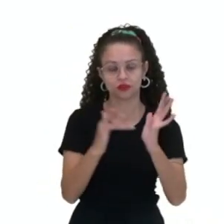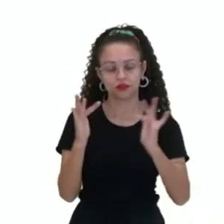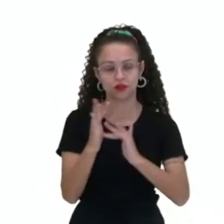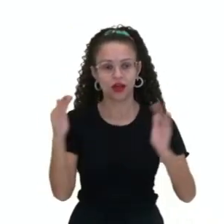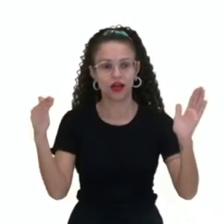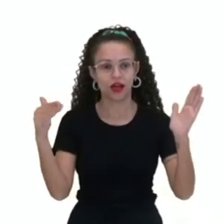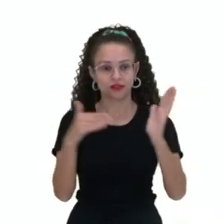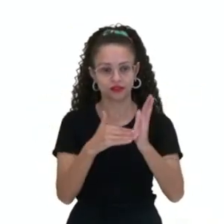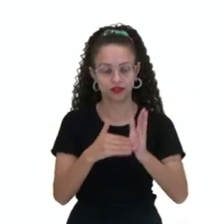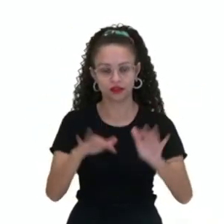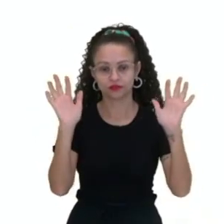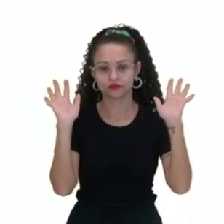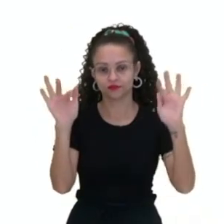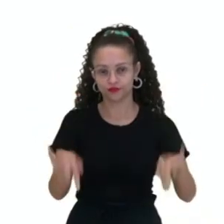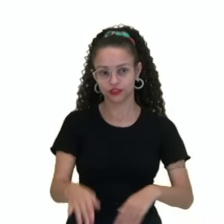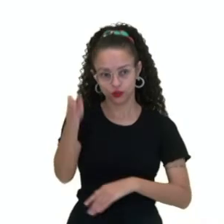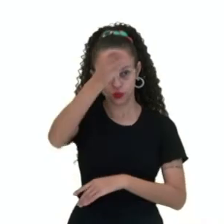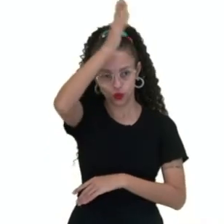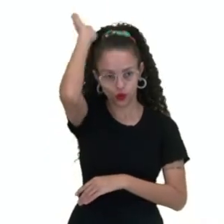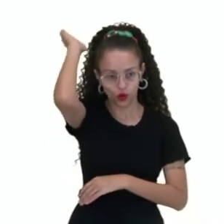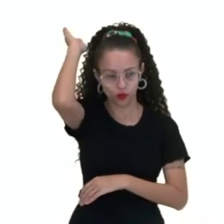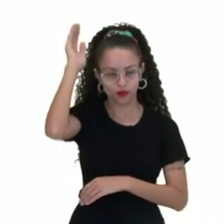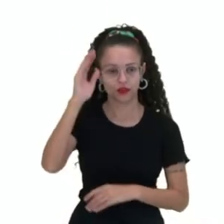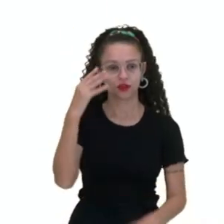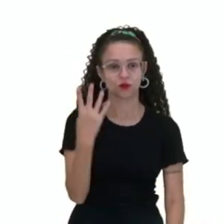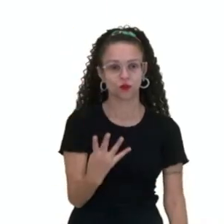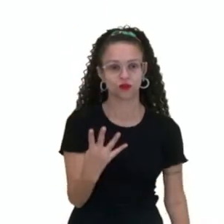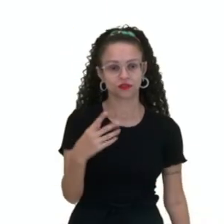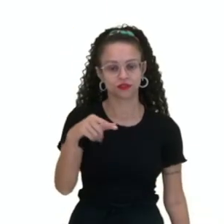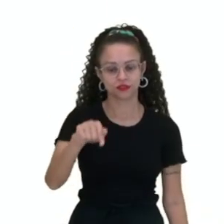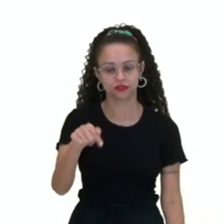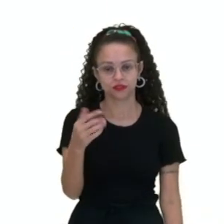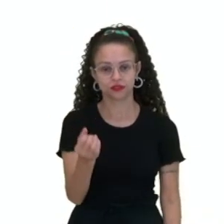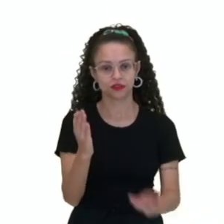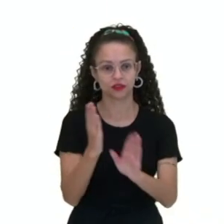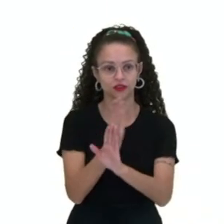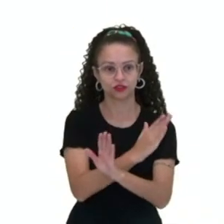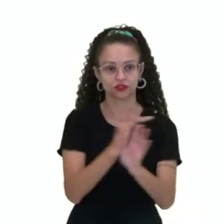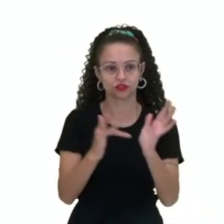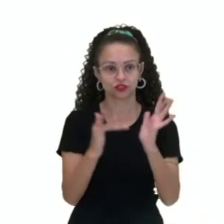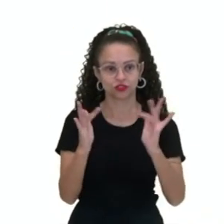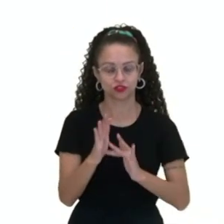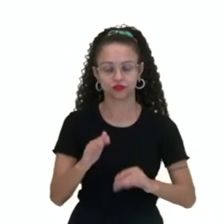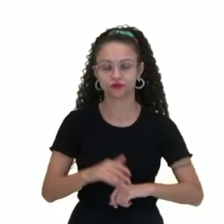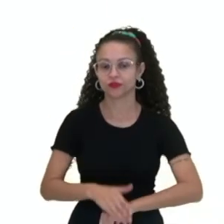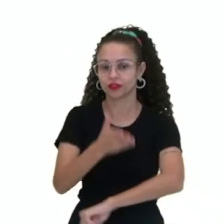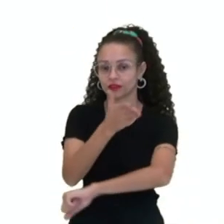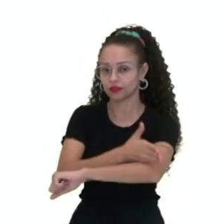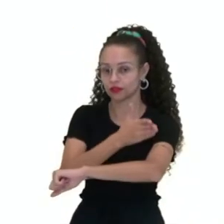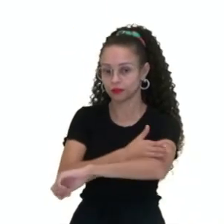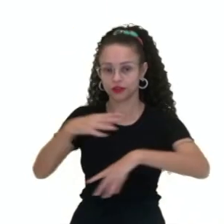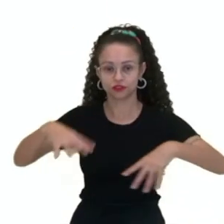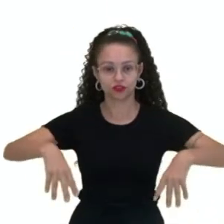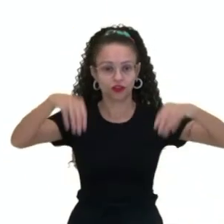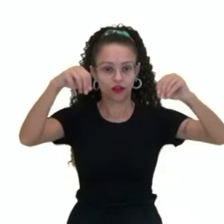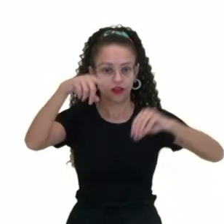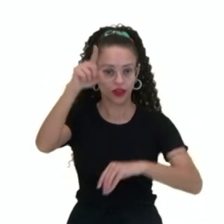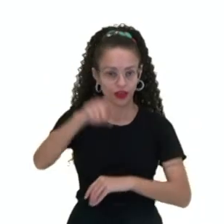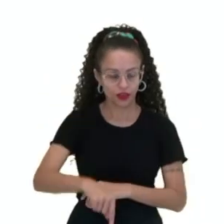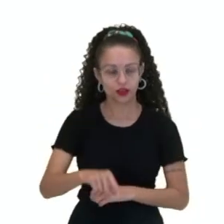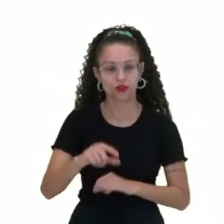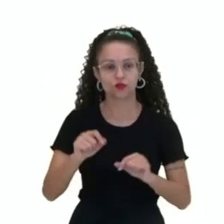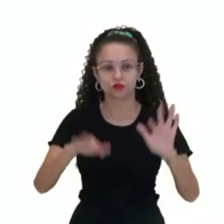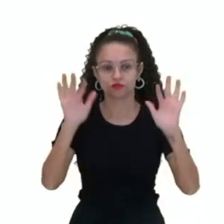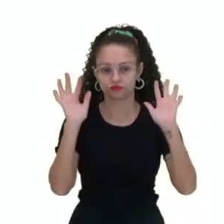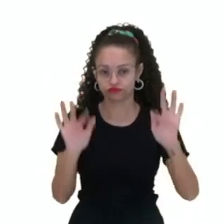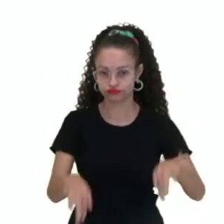a queda do Império Romano do Ocidente, em 476 a.C. Já a Idade Média é o período compreendido entre a queda do